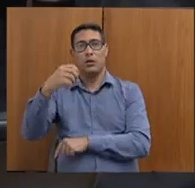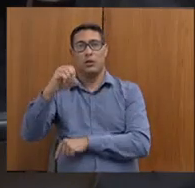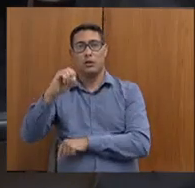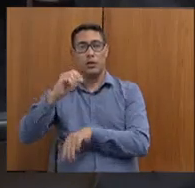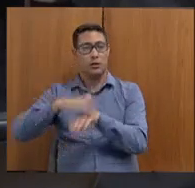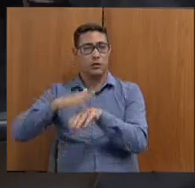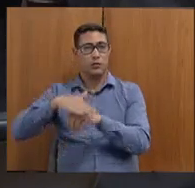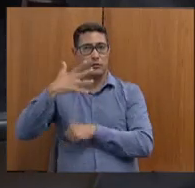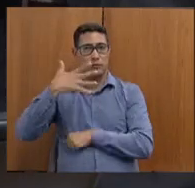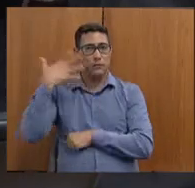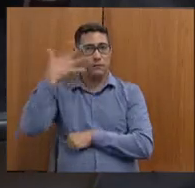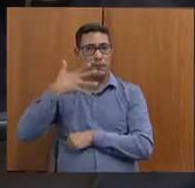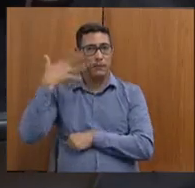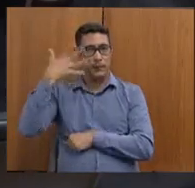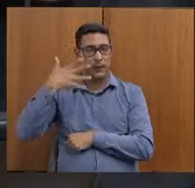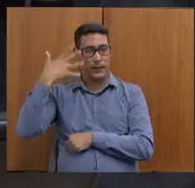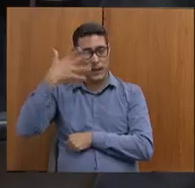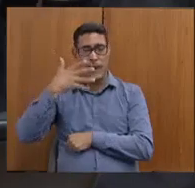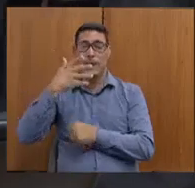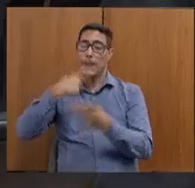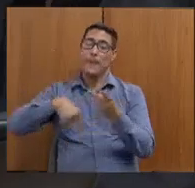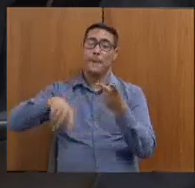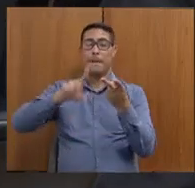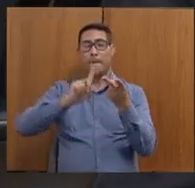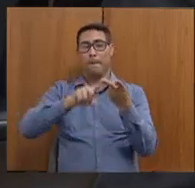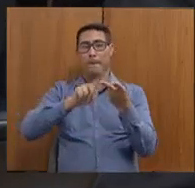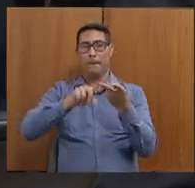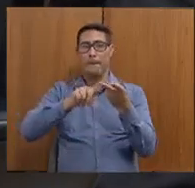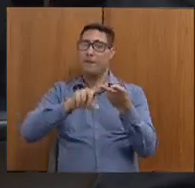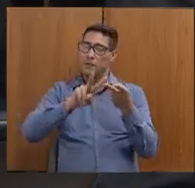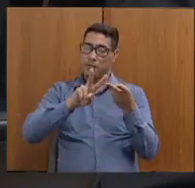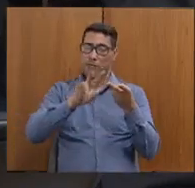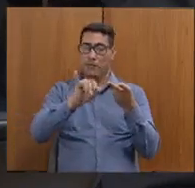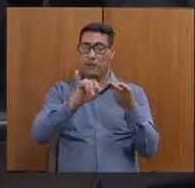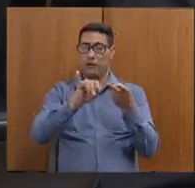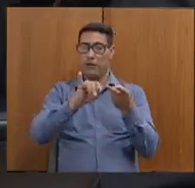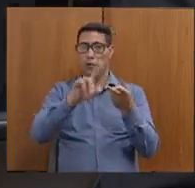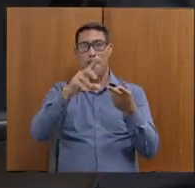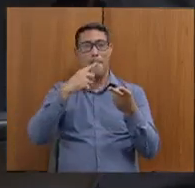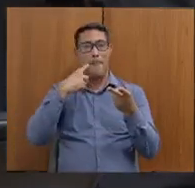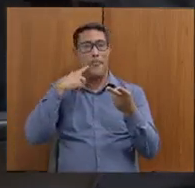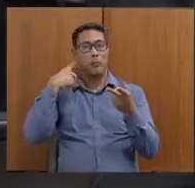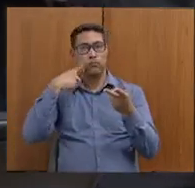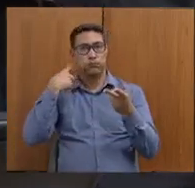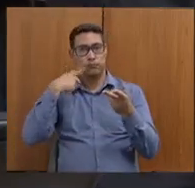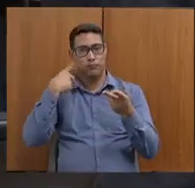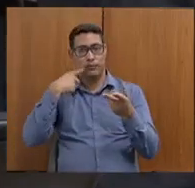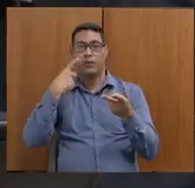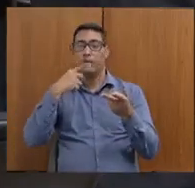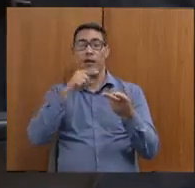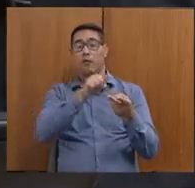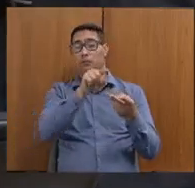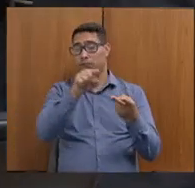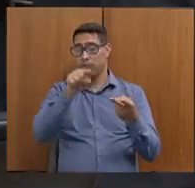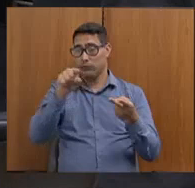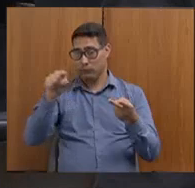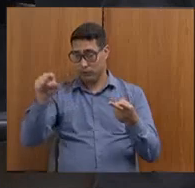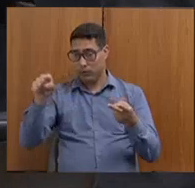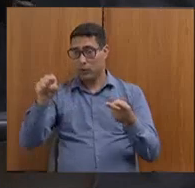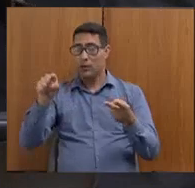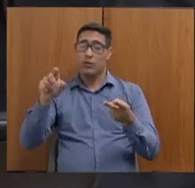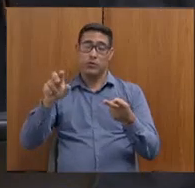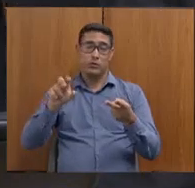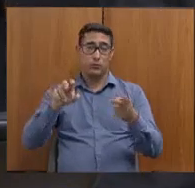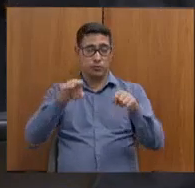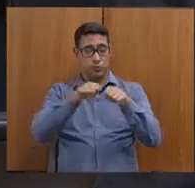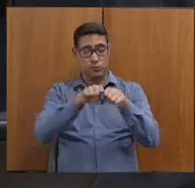exposição. Na sequência, será concedida a palavra aos deputados e aos deputados nos termos da deliberação da